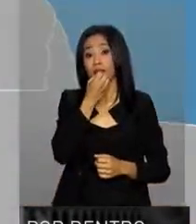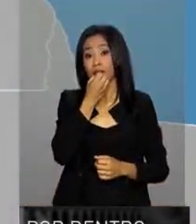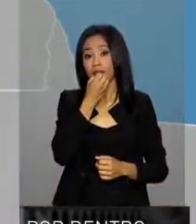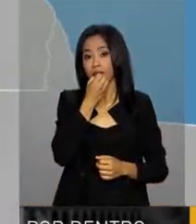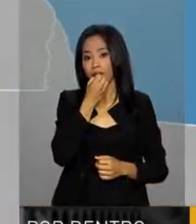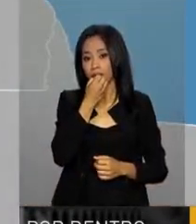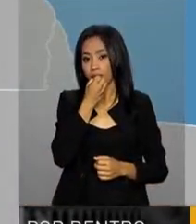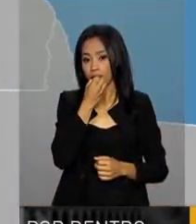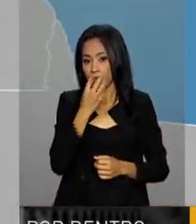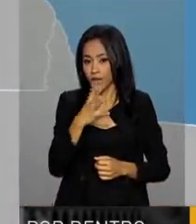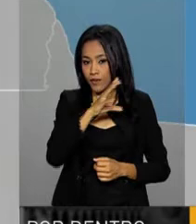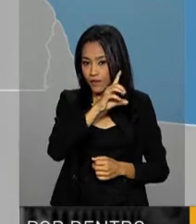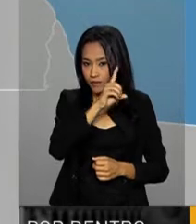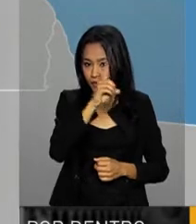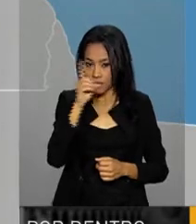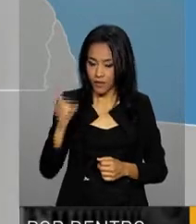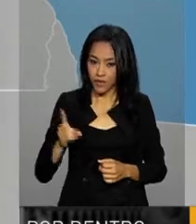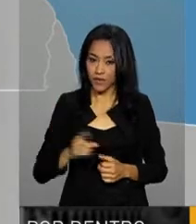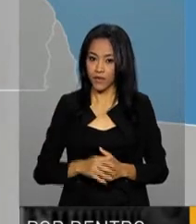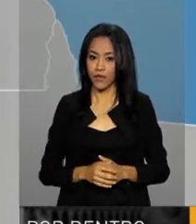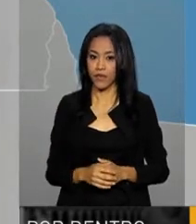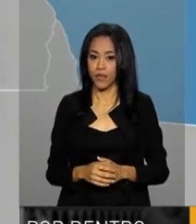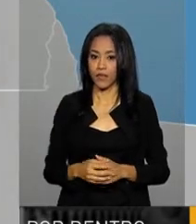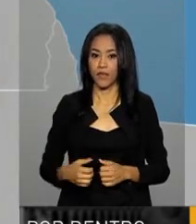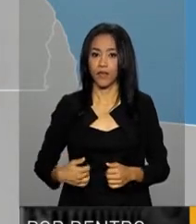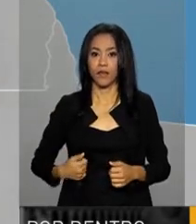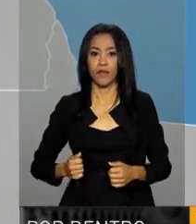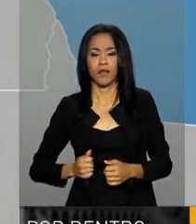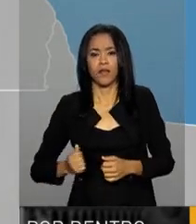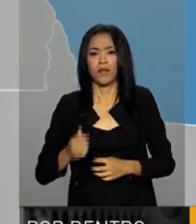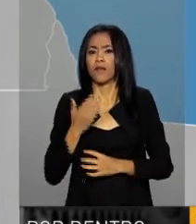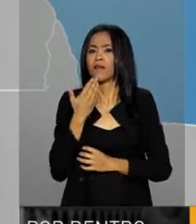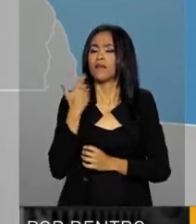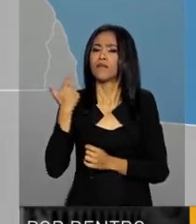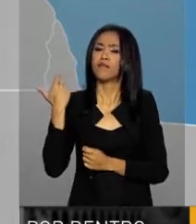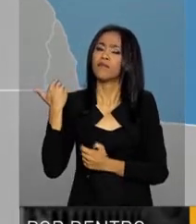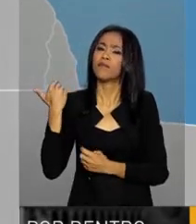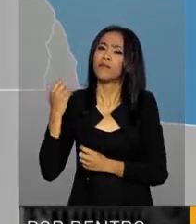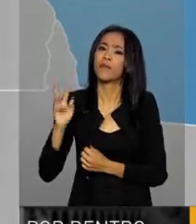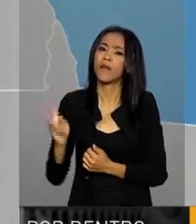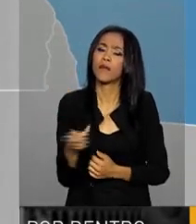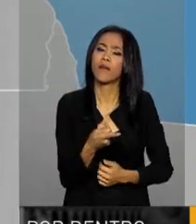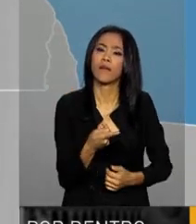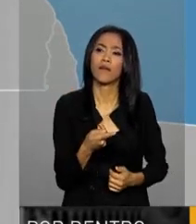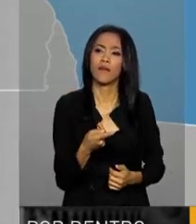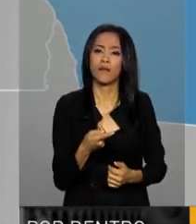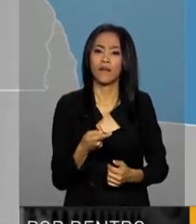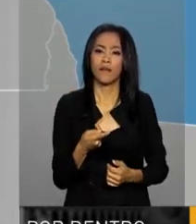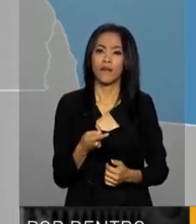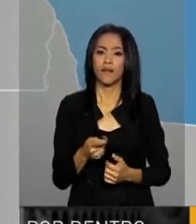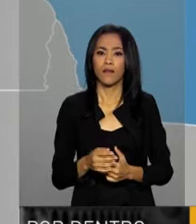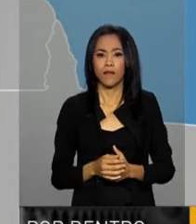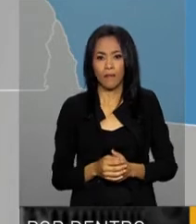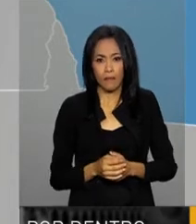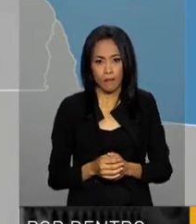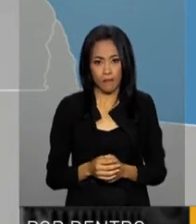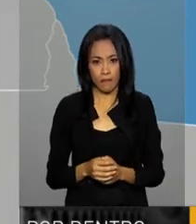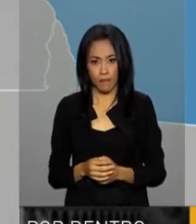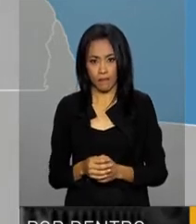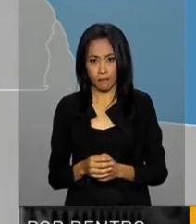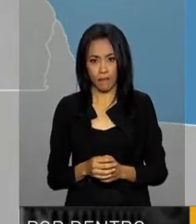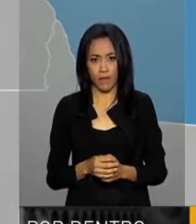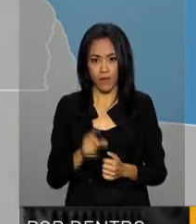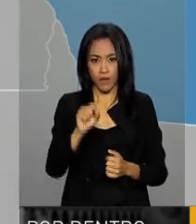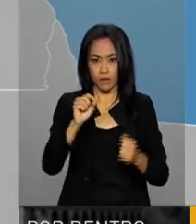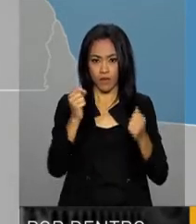é um indício a gente passou recentemente passando ainda por um processo de degradação do meio ambiente